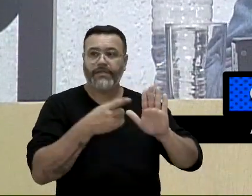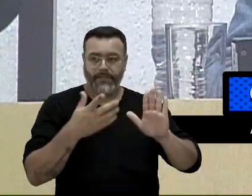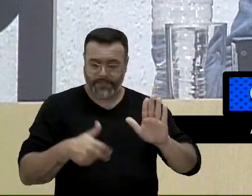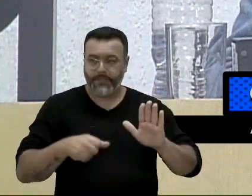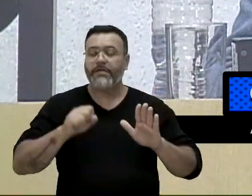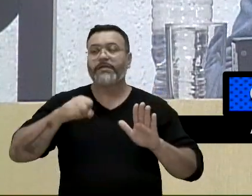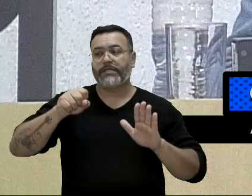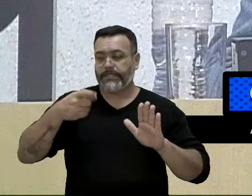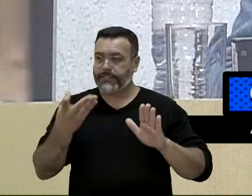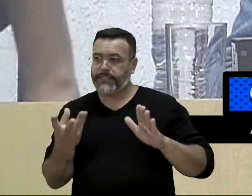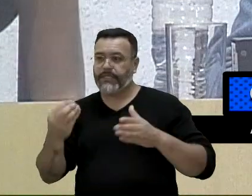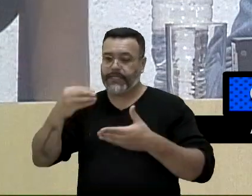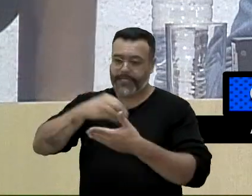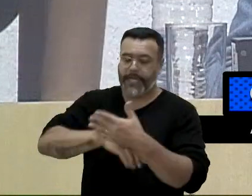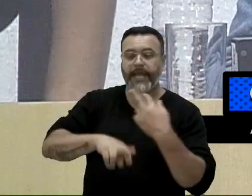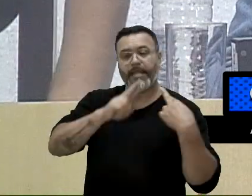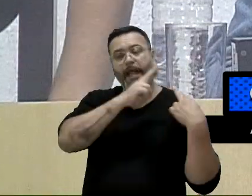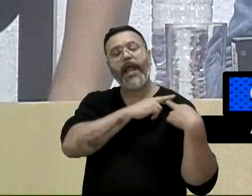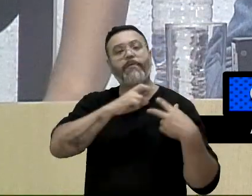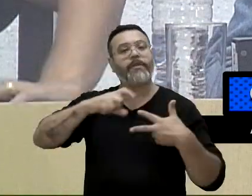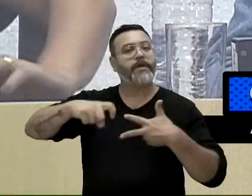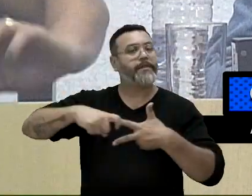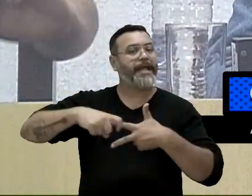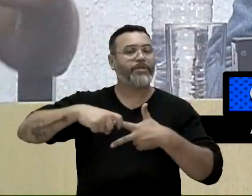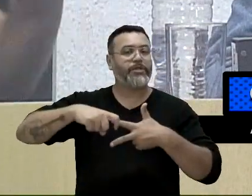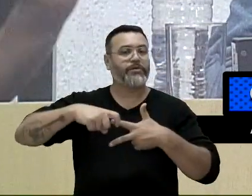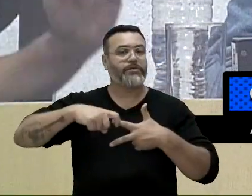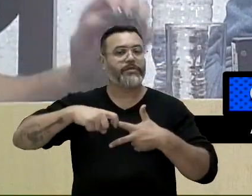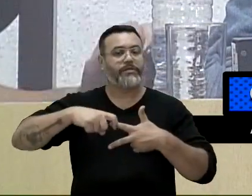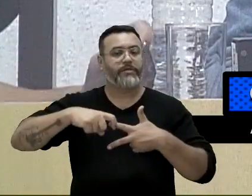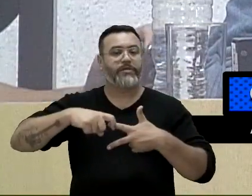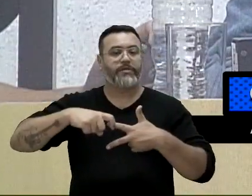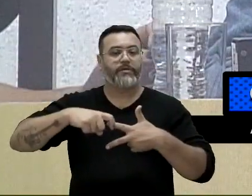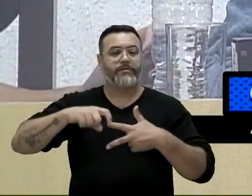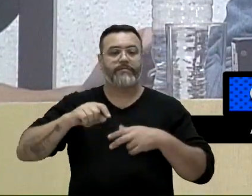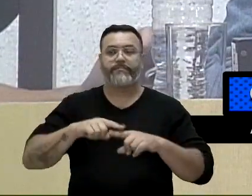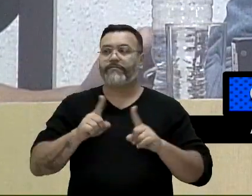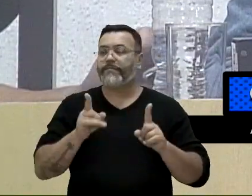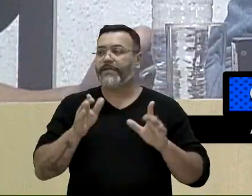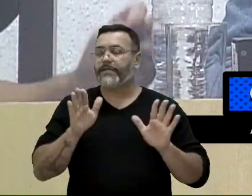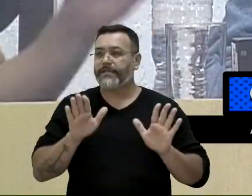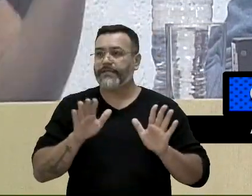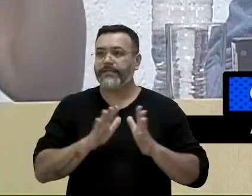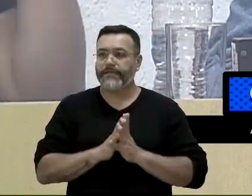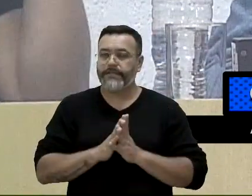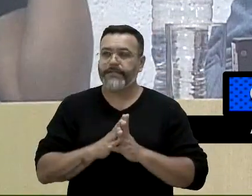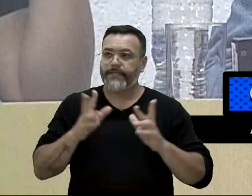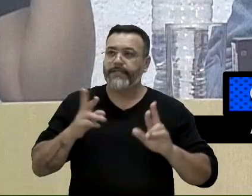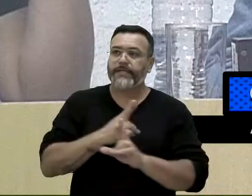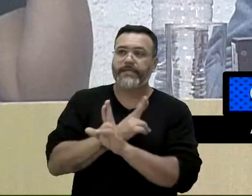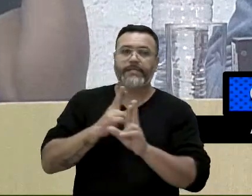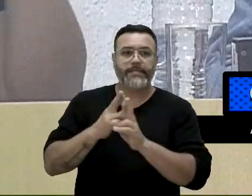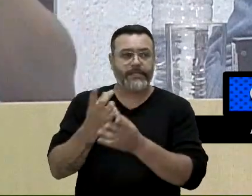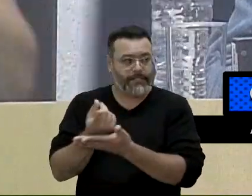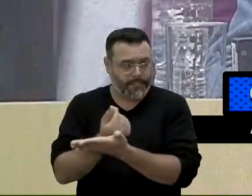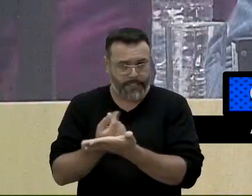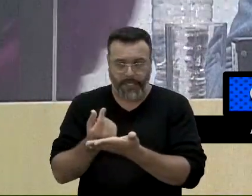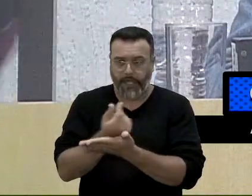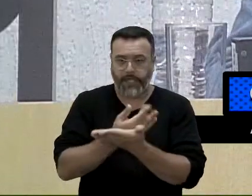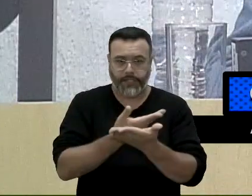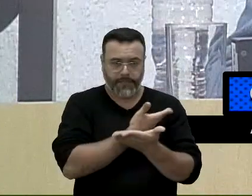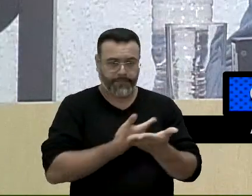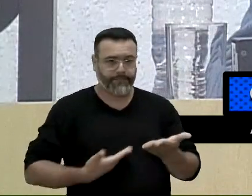Executivo. Aqueles que... se relacionam com o orçamento público, né,